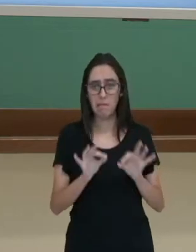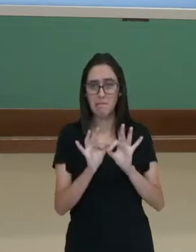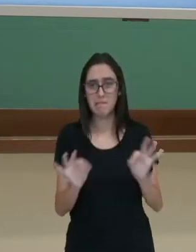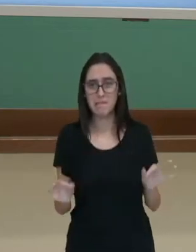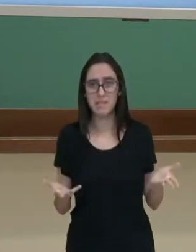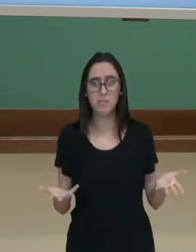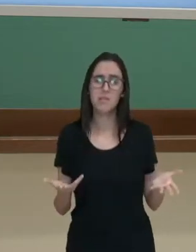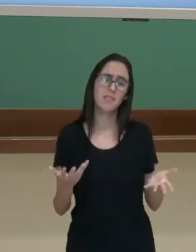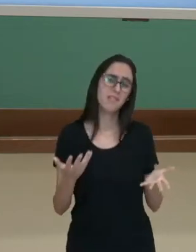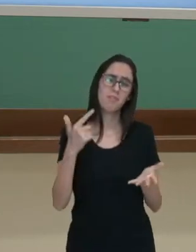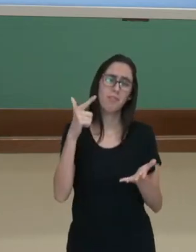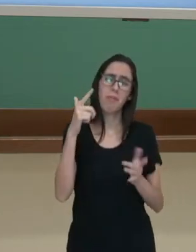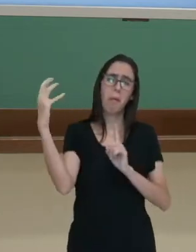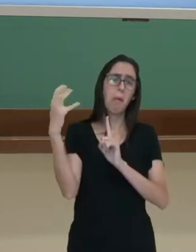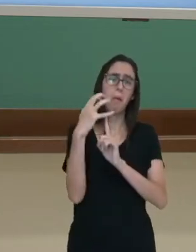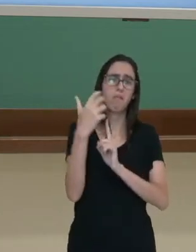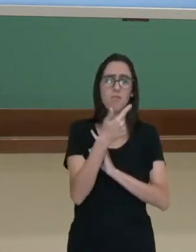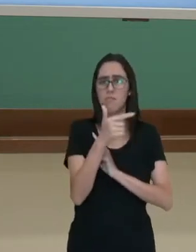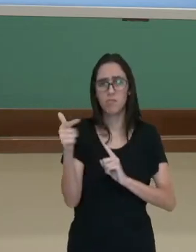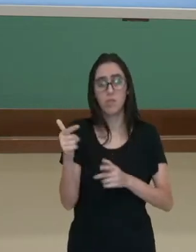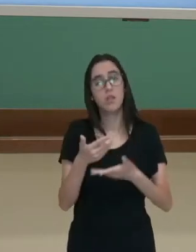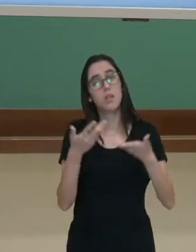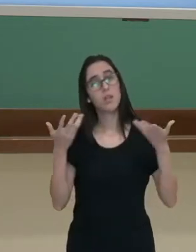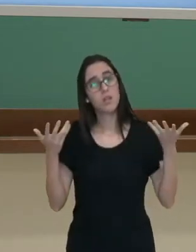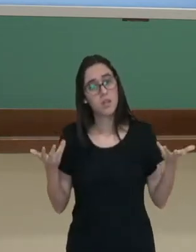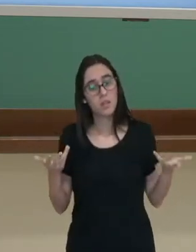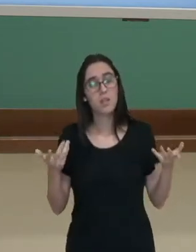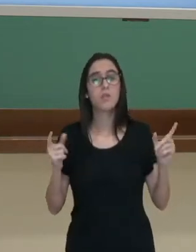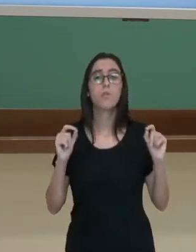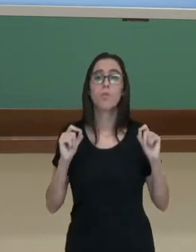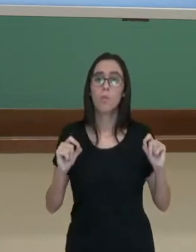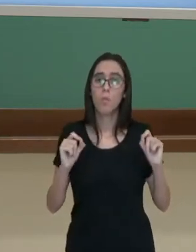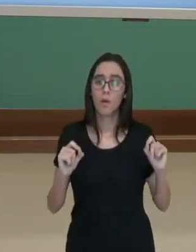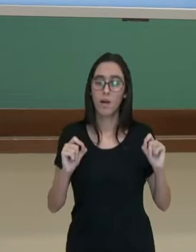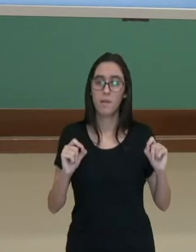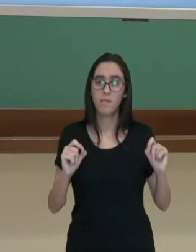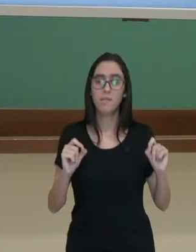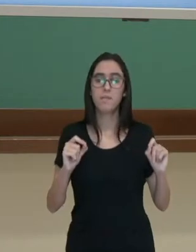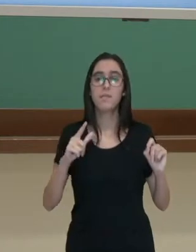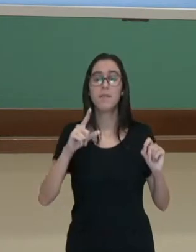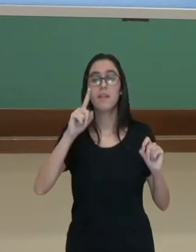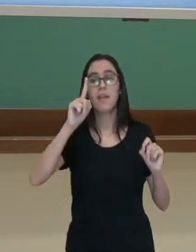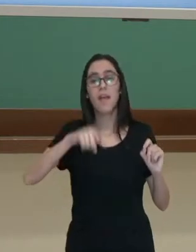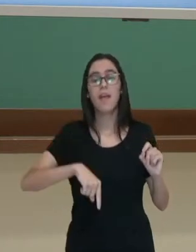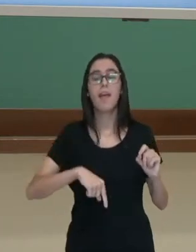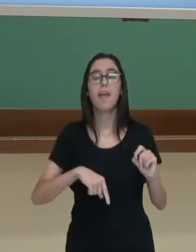fazer grande diferença. Então eu vou ficar levemente menos